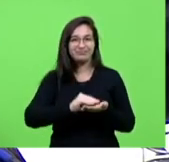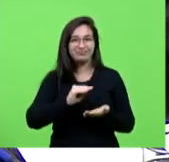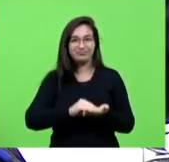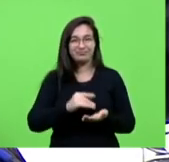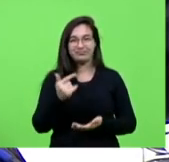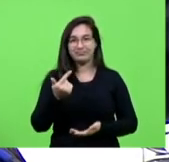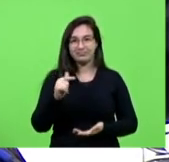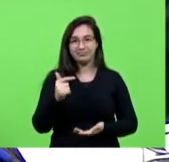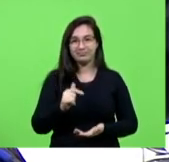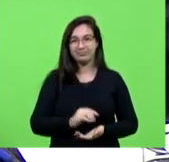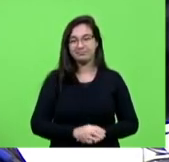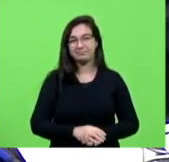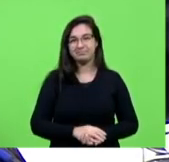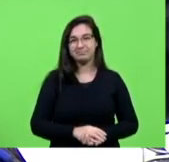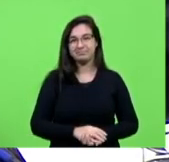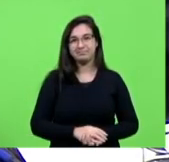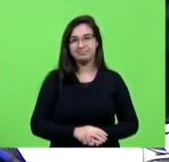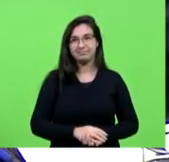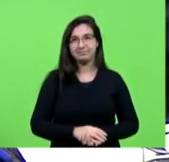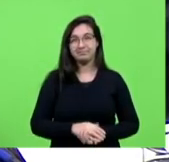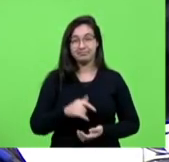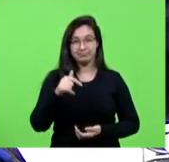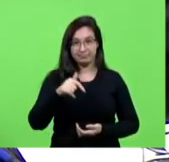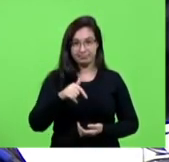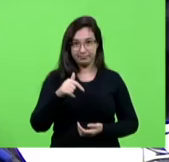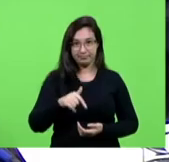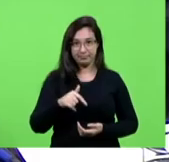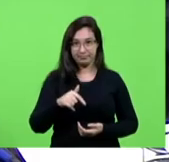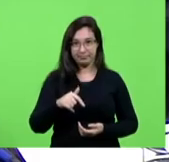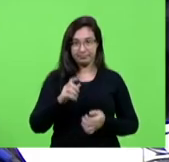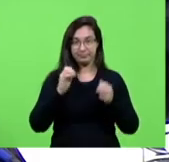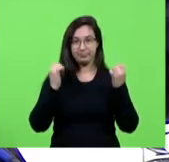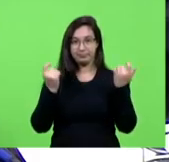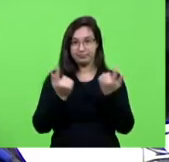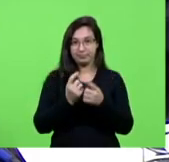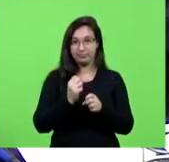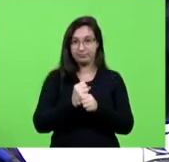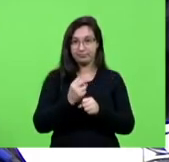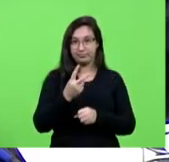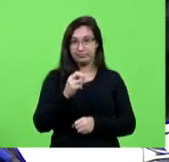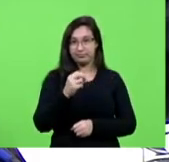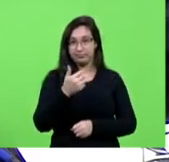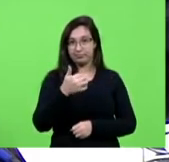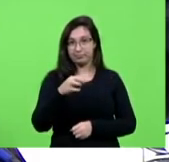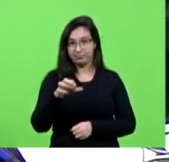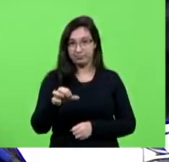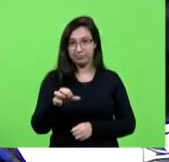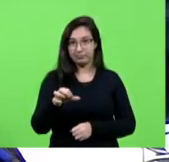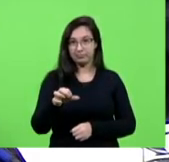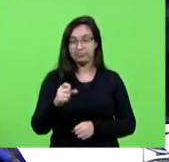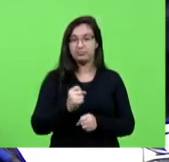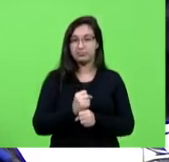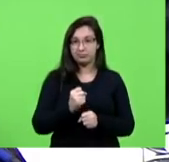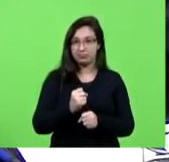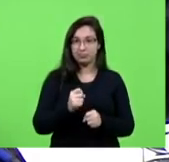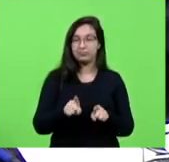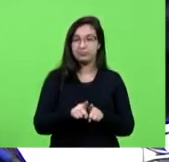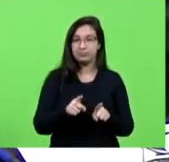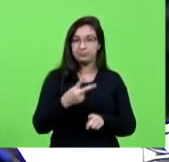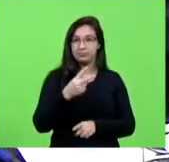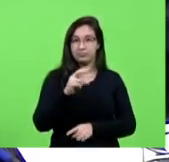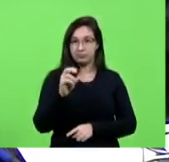para poder lidar com a oposição. Aqui nessa casa, em 2019, acho que 20 também, eu fui o que mais votou com o